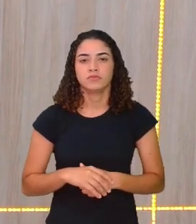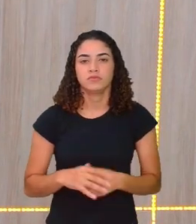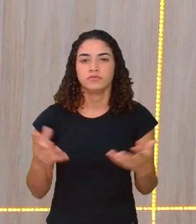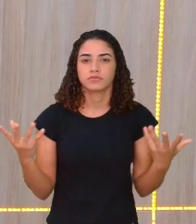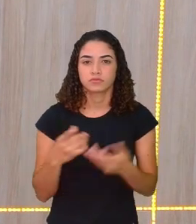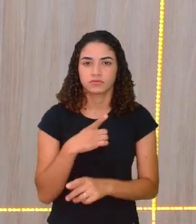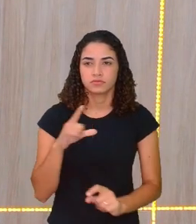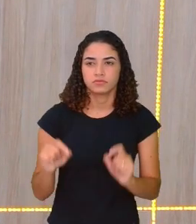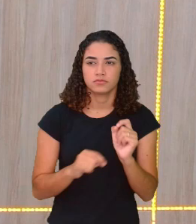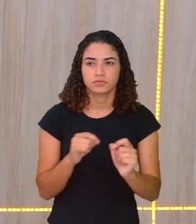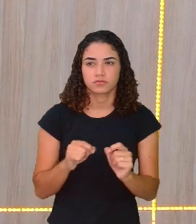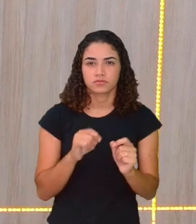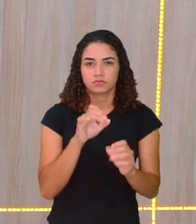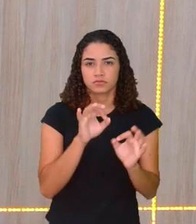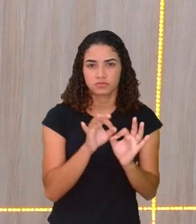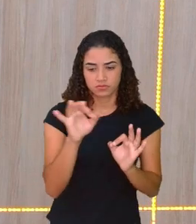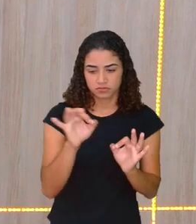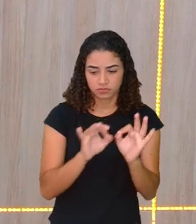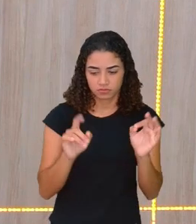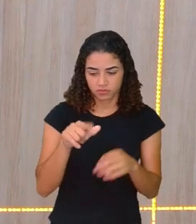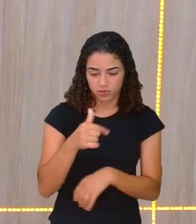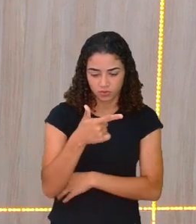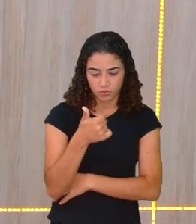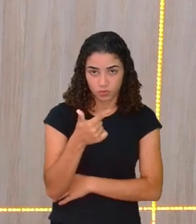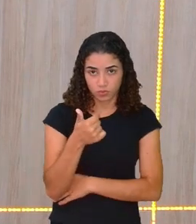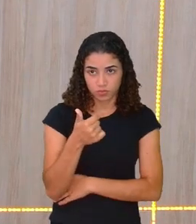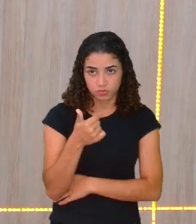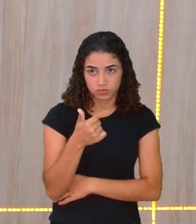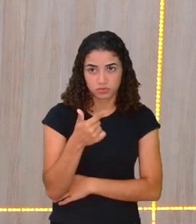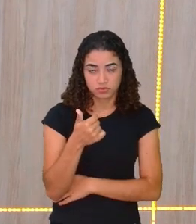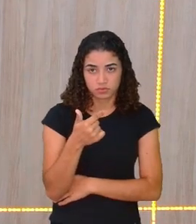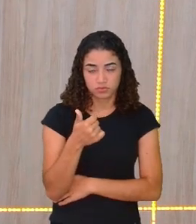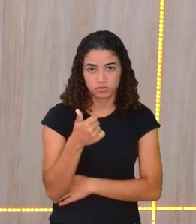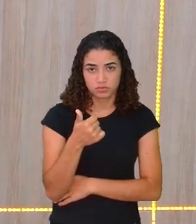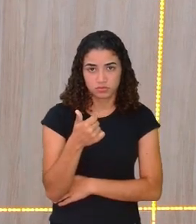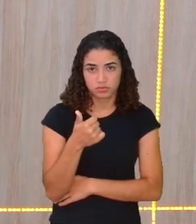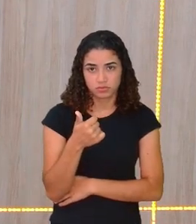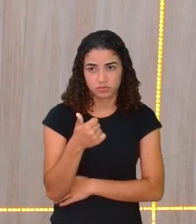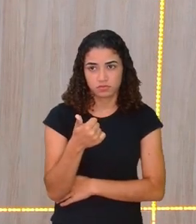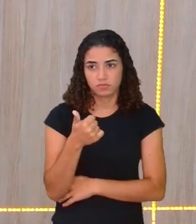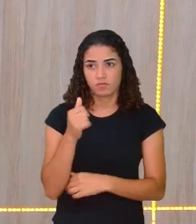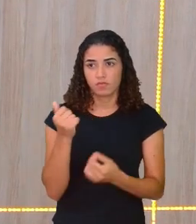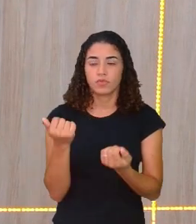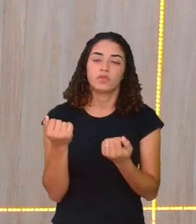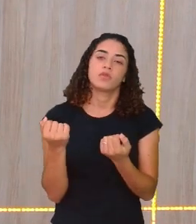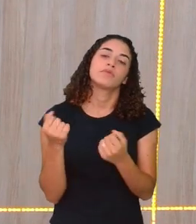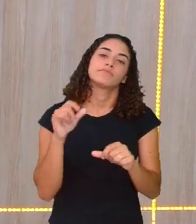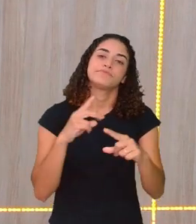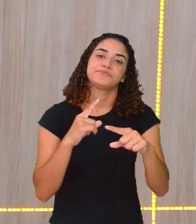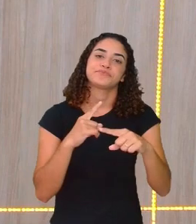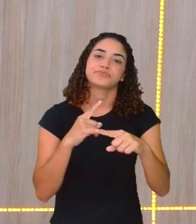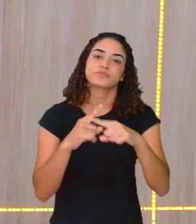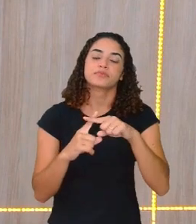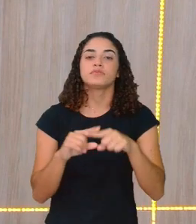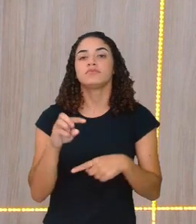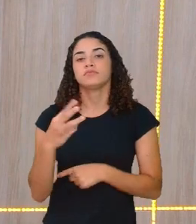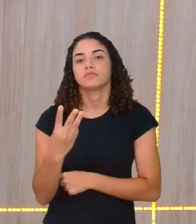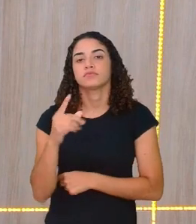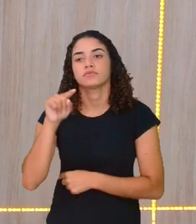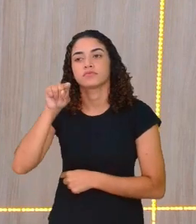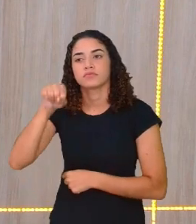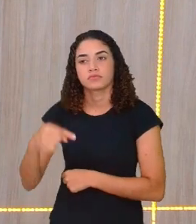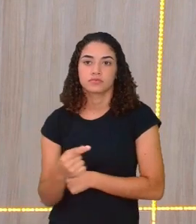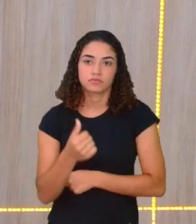Aqui o comprimento vai ser igual a 12, que é o valor do diâmetro, que vai multiplicar